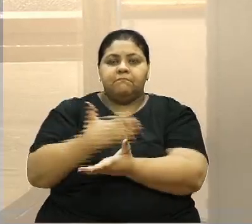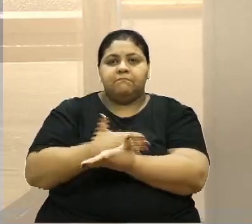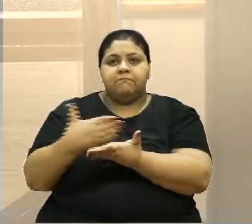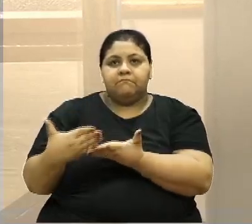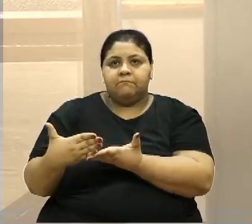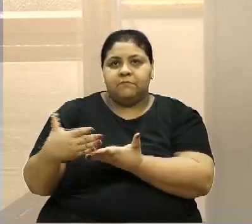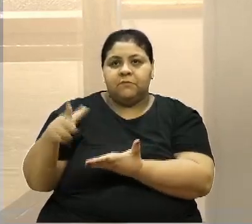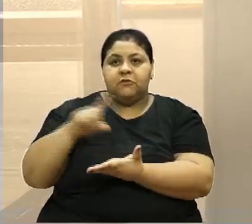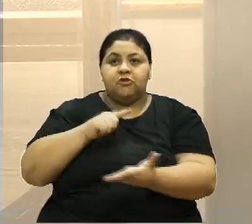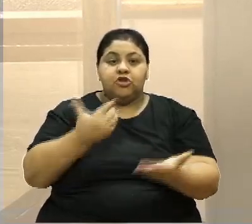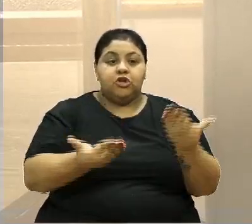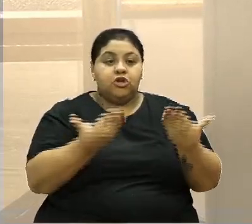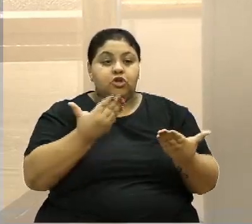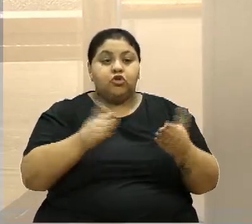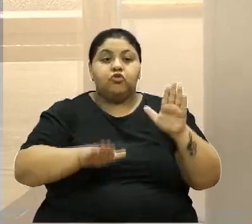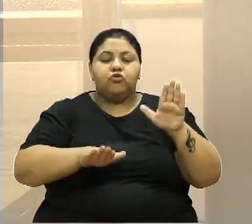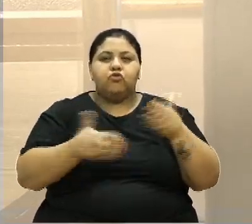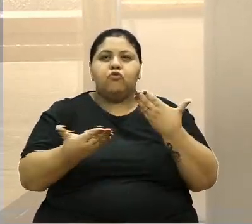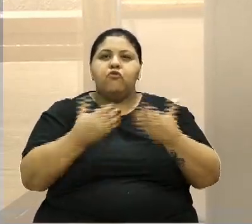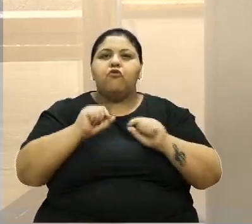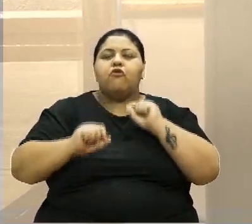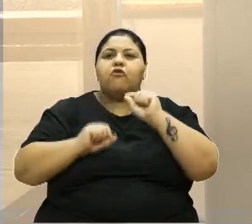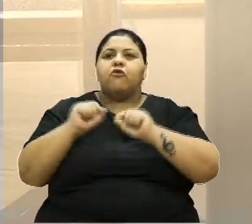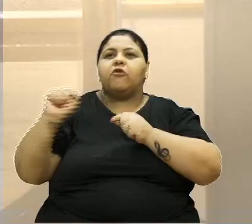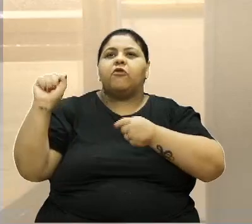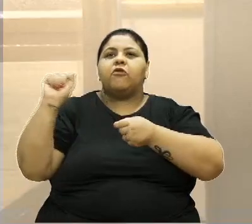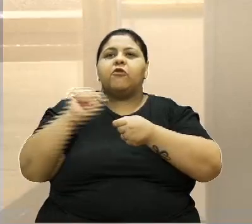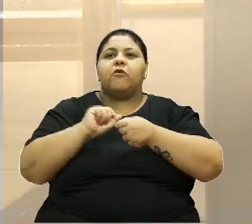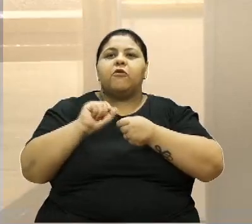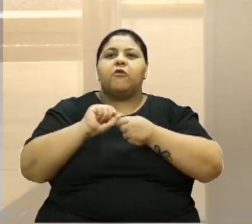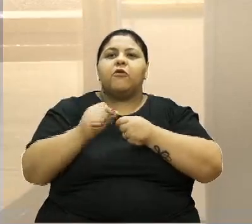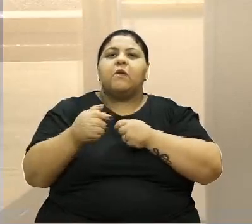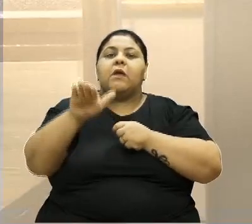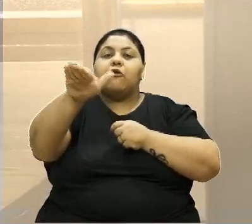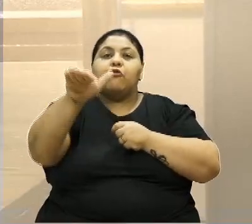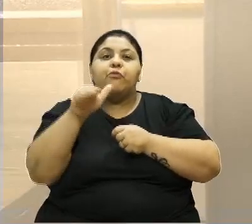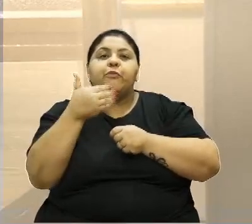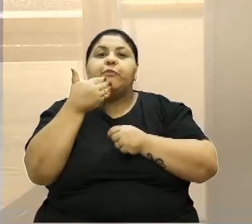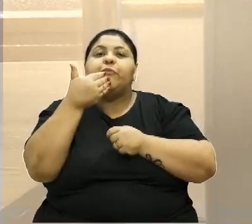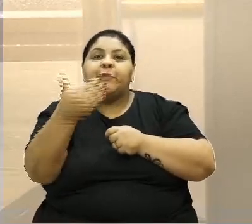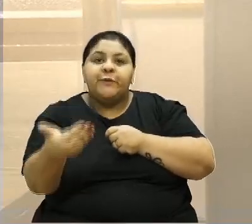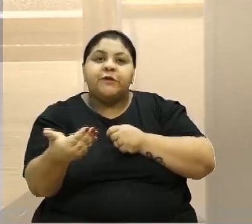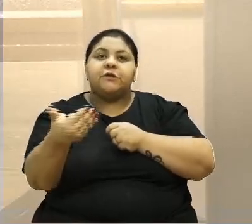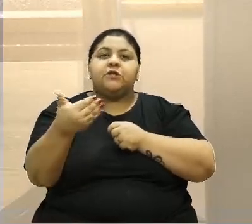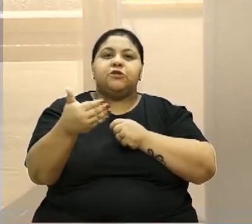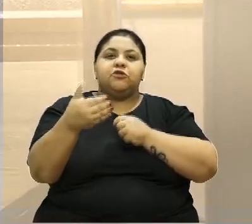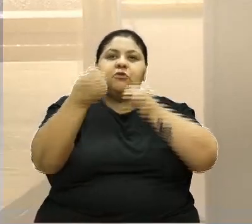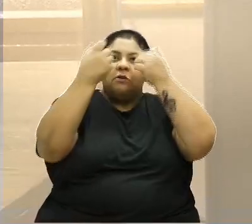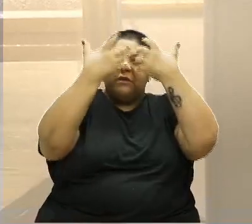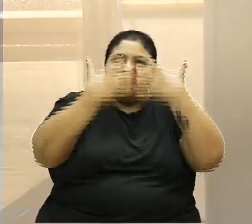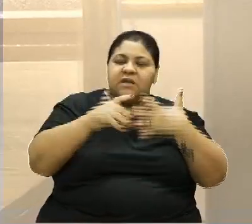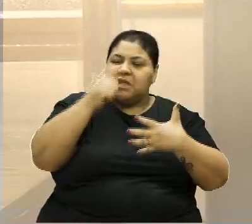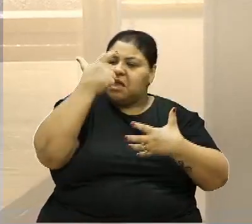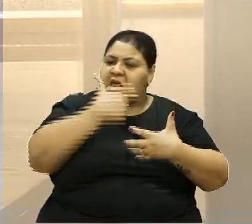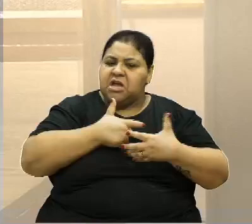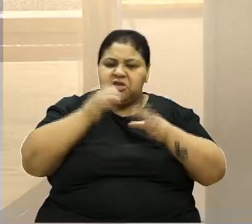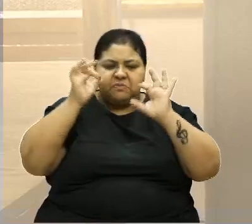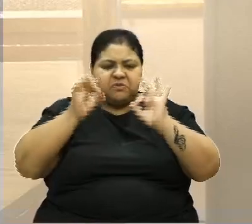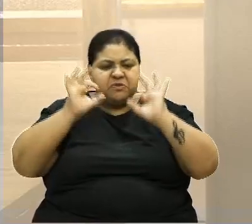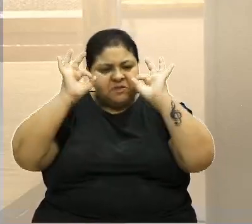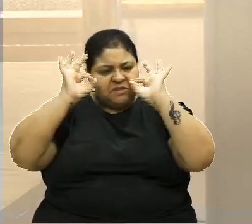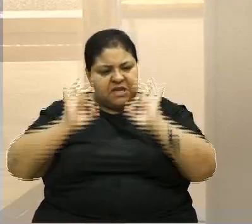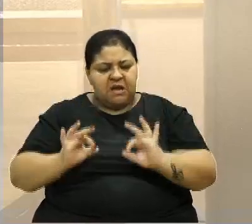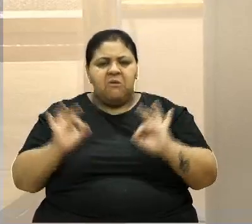eu tinha dúvidas do que fazer, eu busquei no senhor uma orientação, né, porque te acho uma pessoa extremamente equilibrada, ponderada,